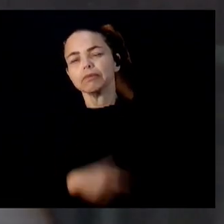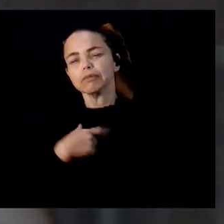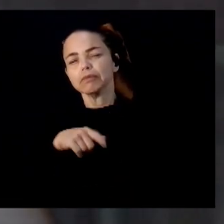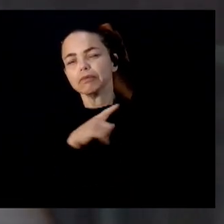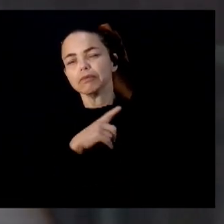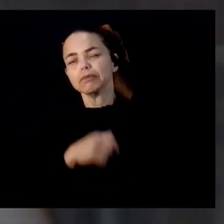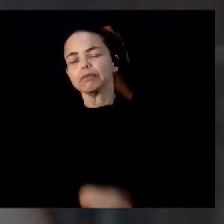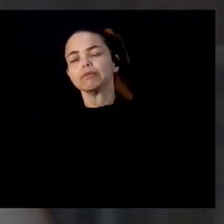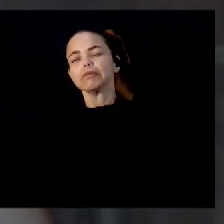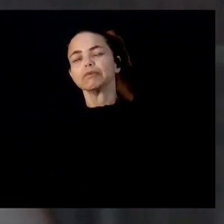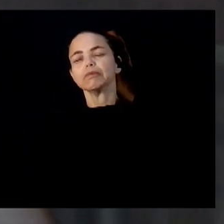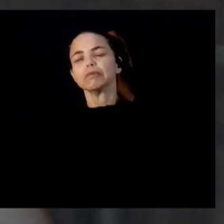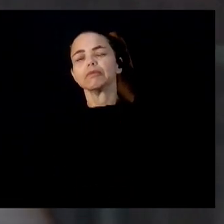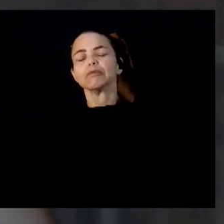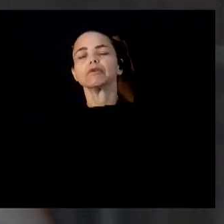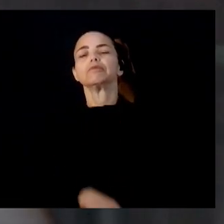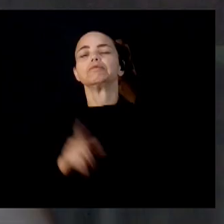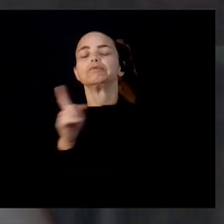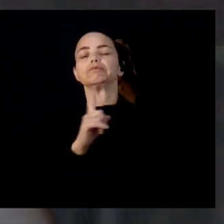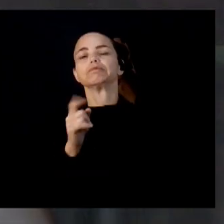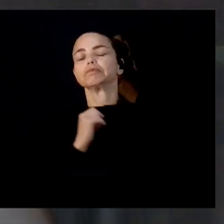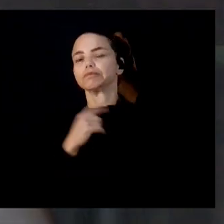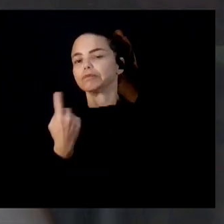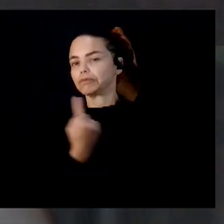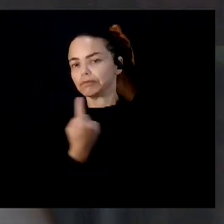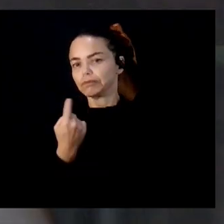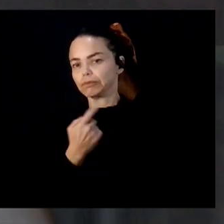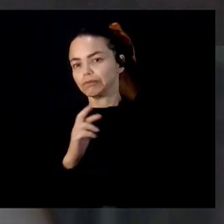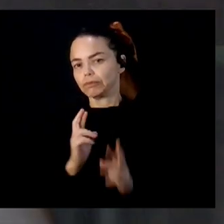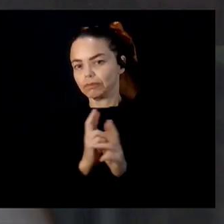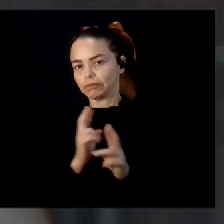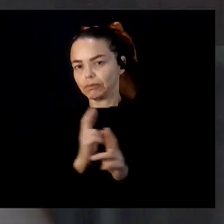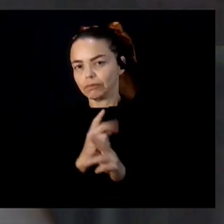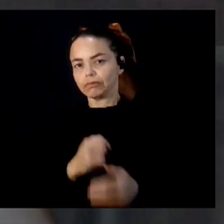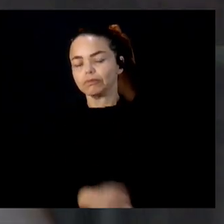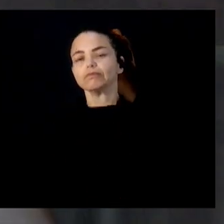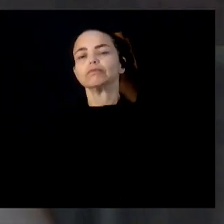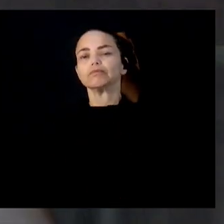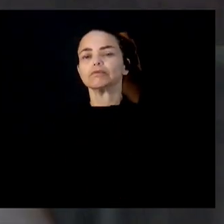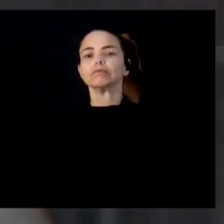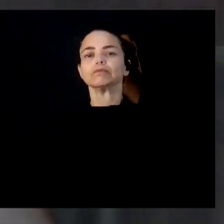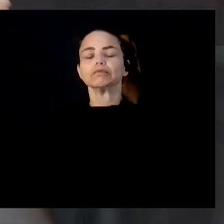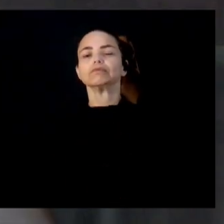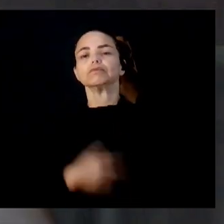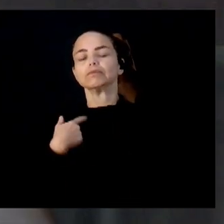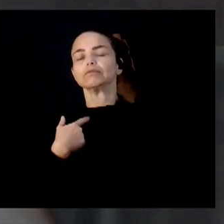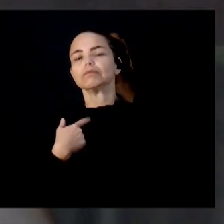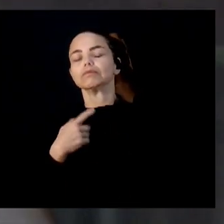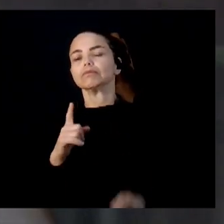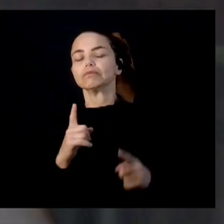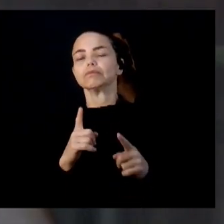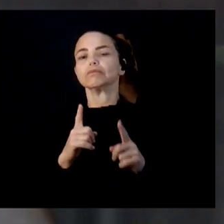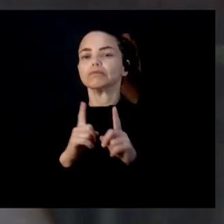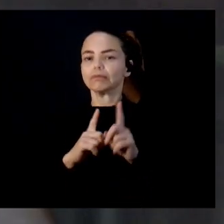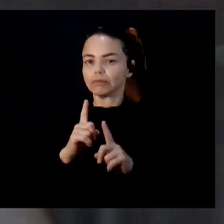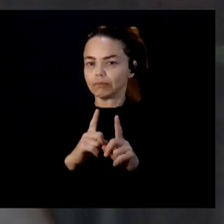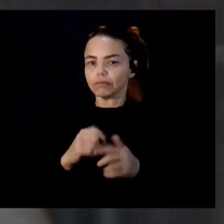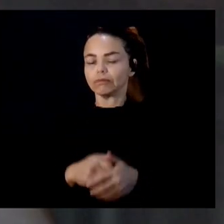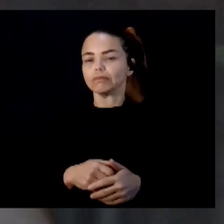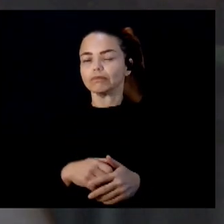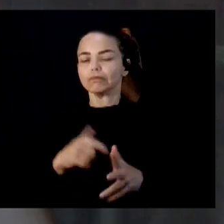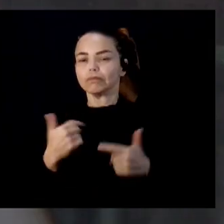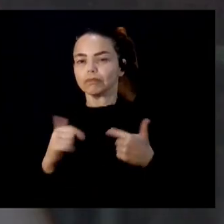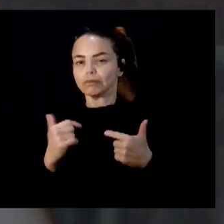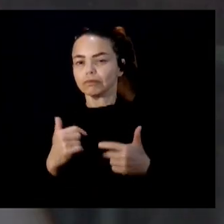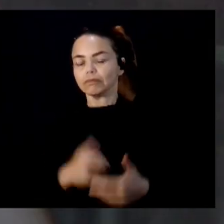ali, e não na nossa relação. A gente pode competir no trabalho, mas a gente não precisa competir